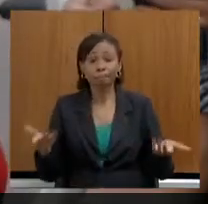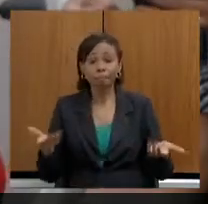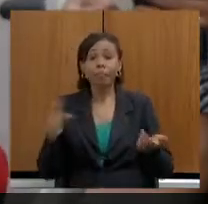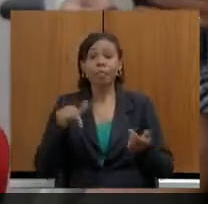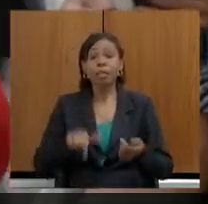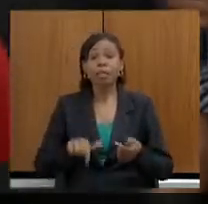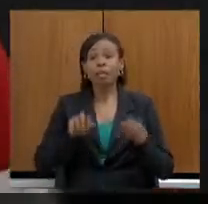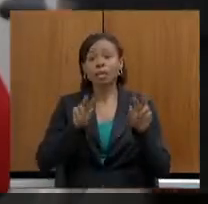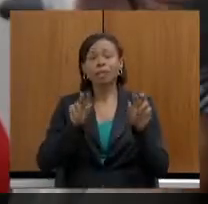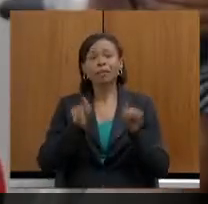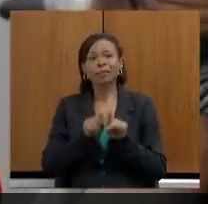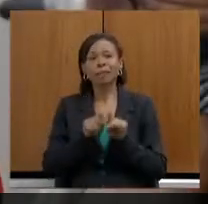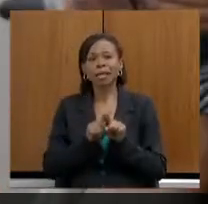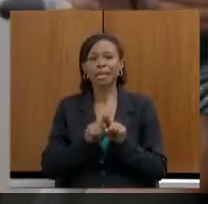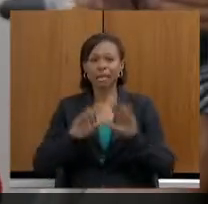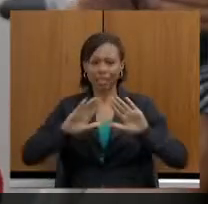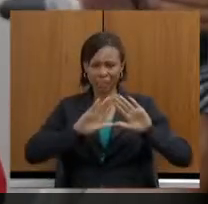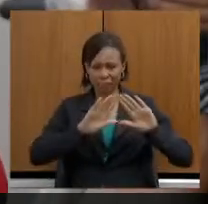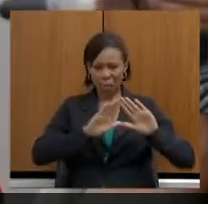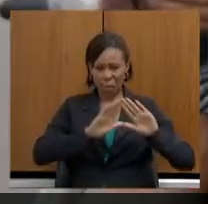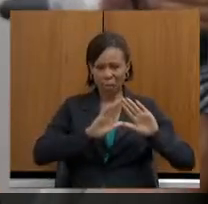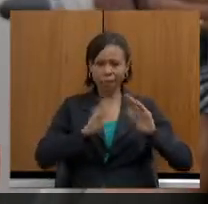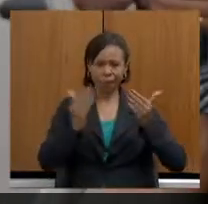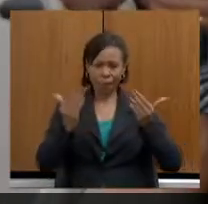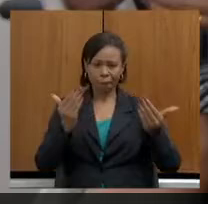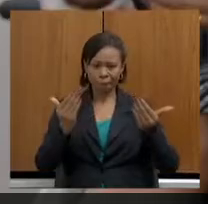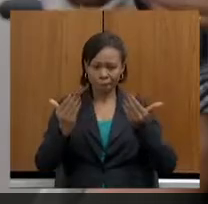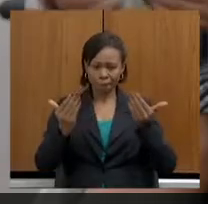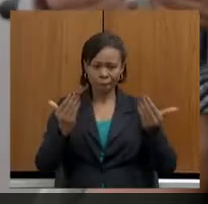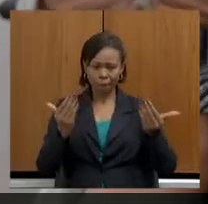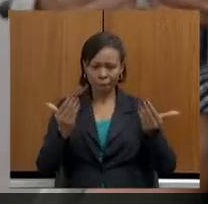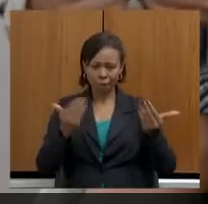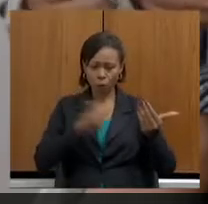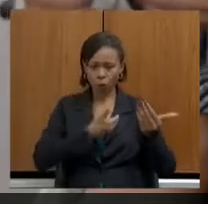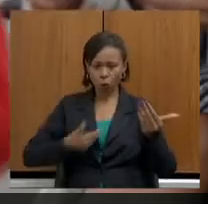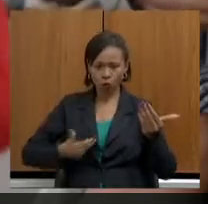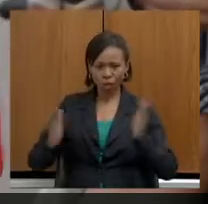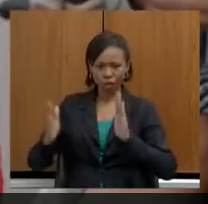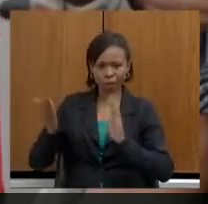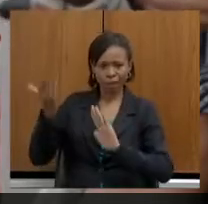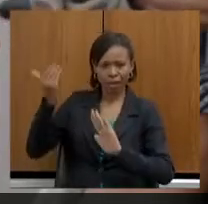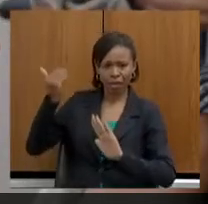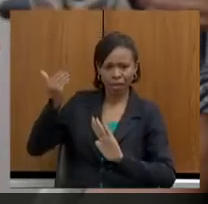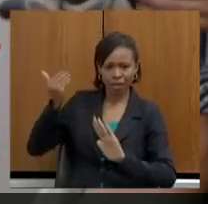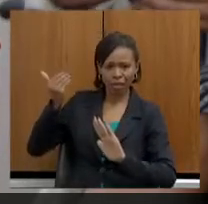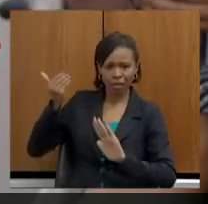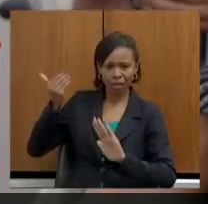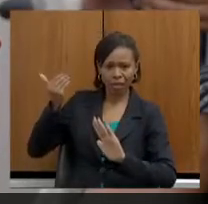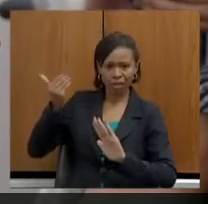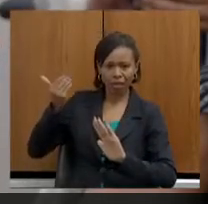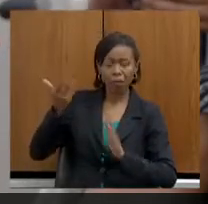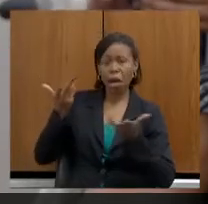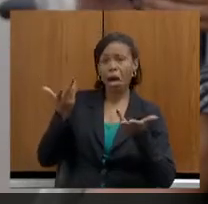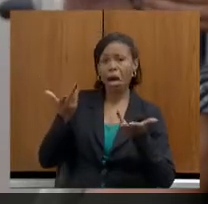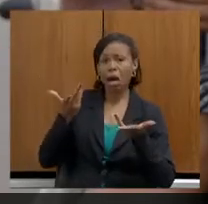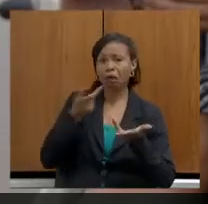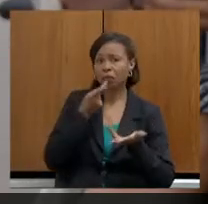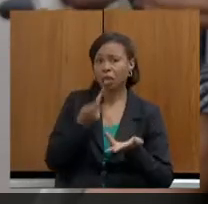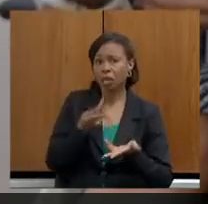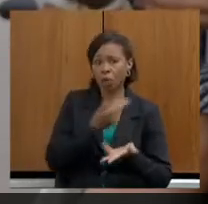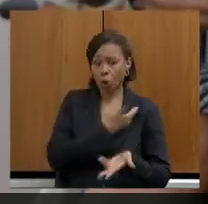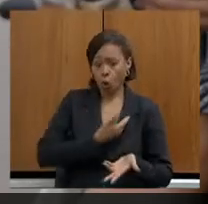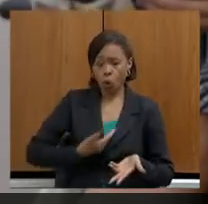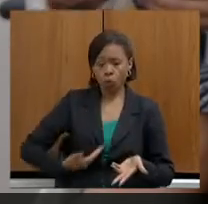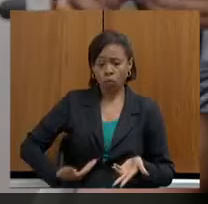Assembleia compara com o governo anterior para justificar a omissão do governo e o governo